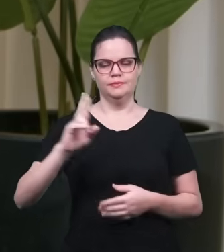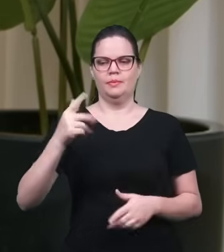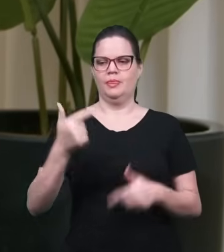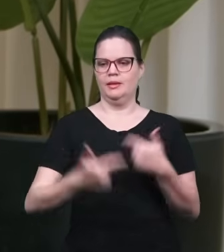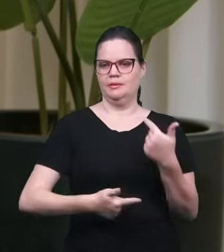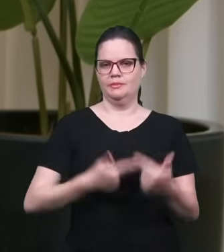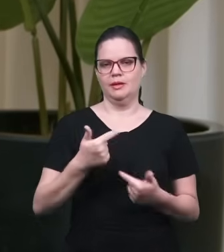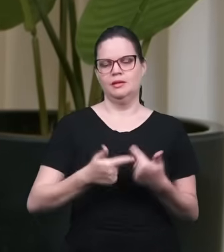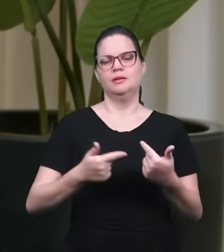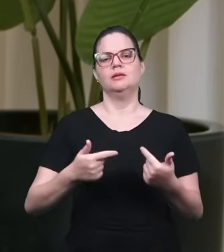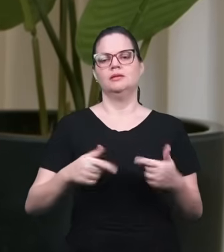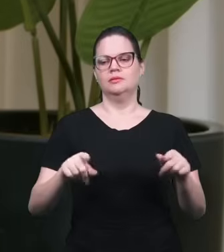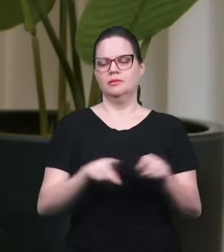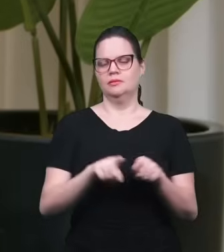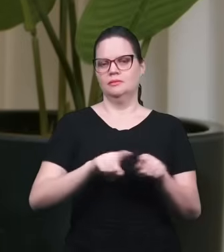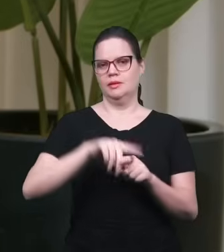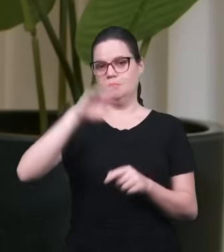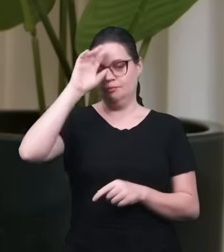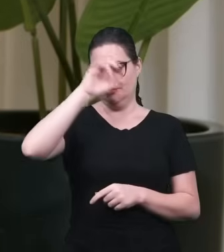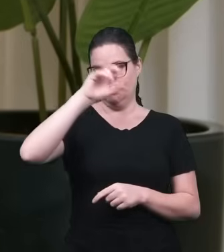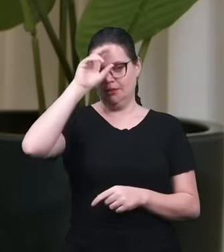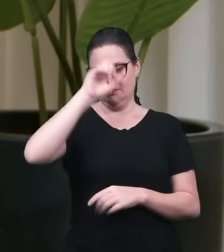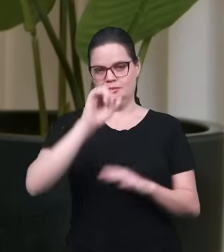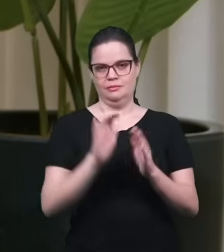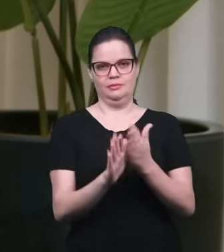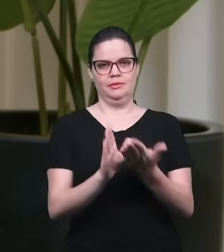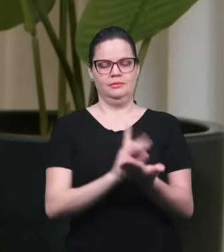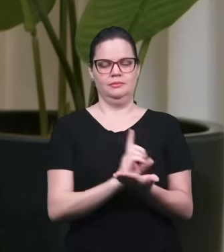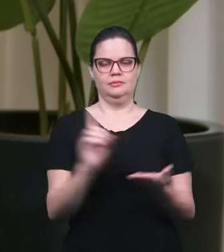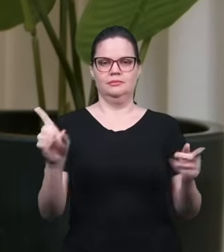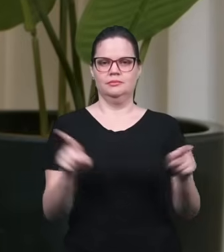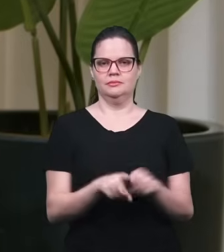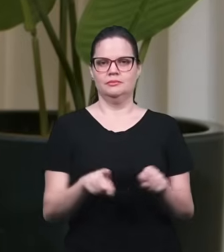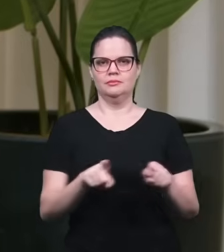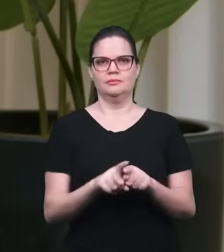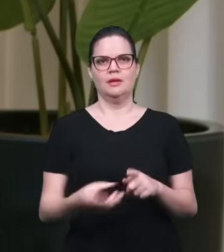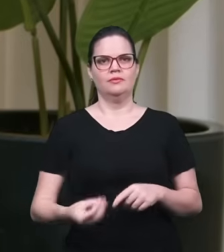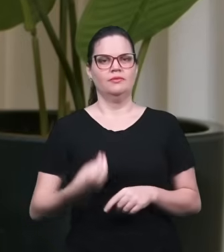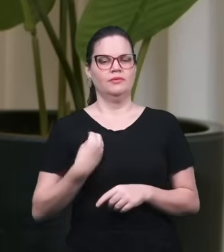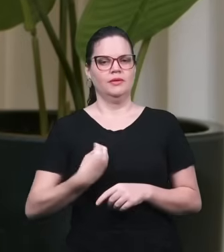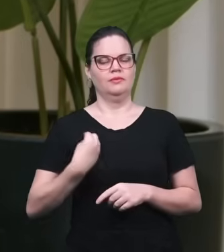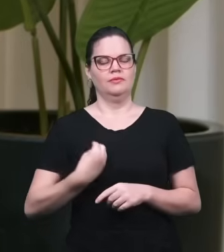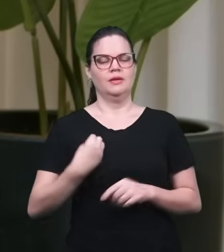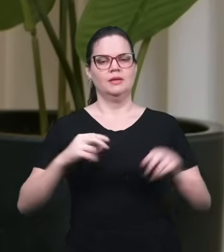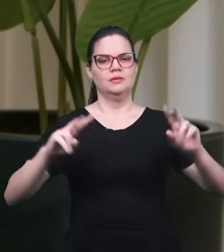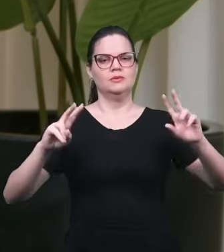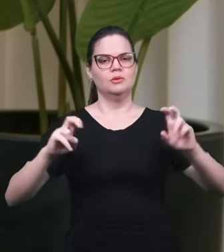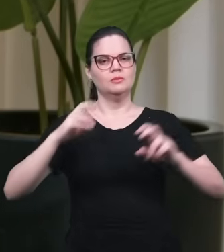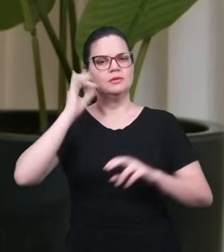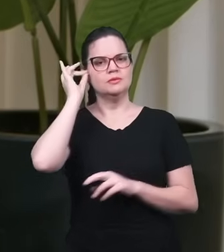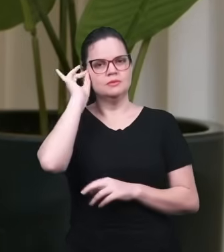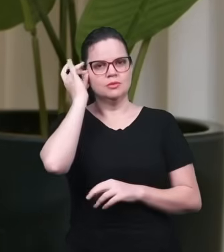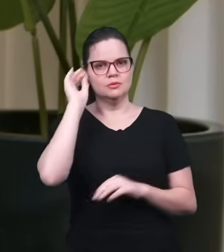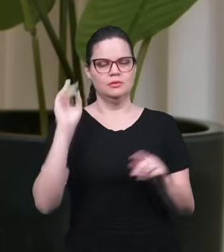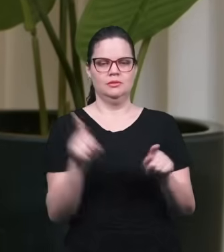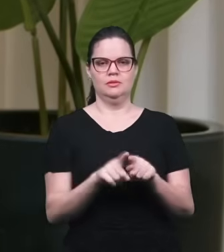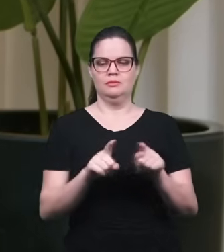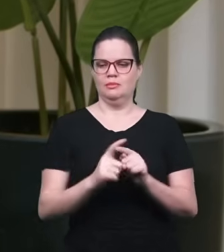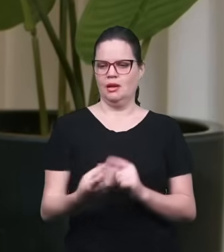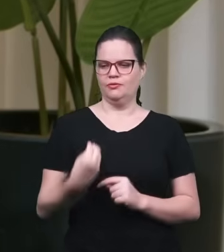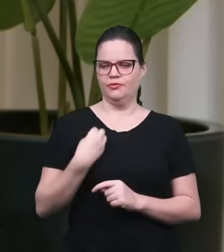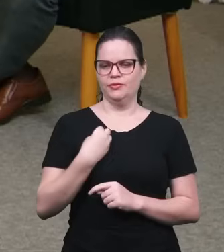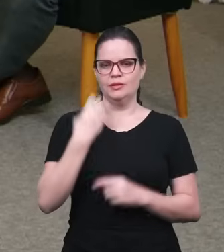a aprender da palavra, a conviver com aquilo que é a vida espiritual e também a nossa vida